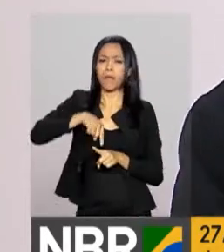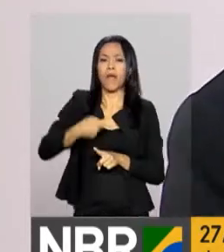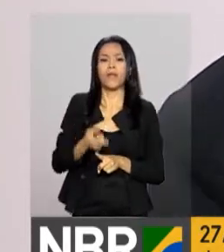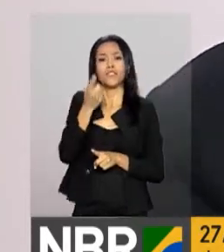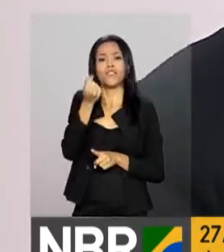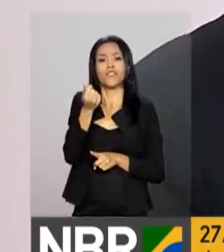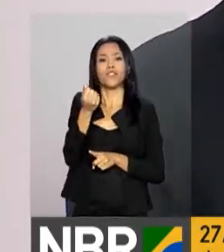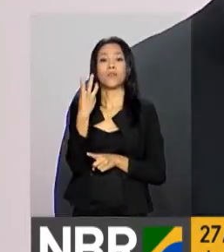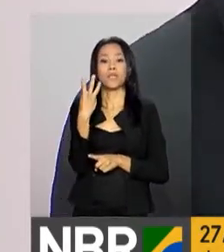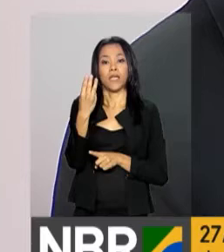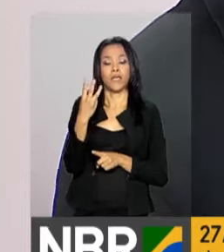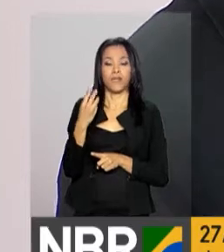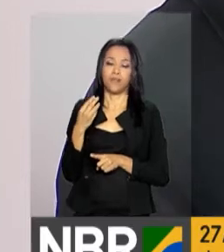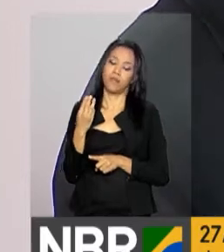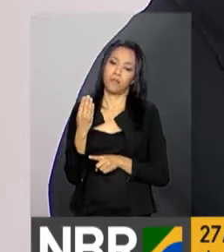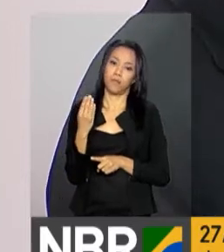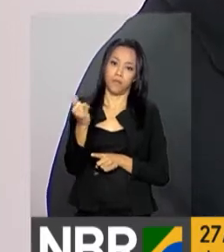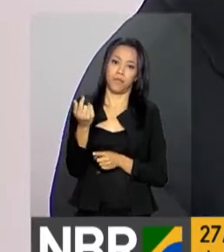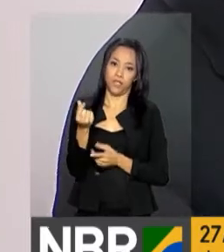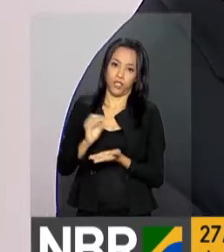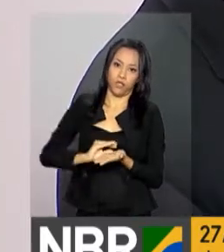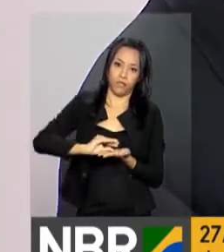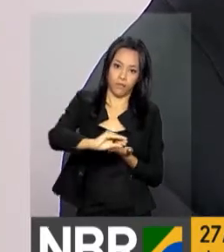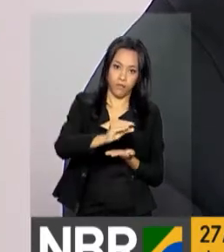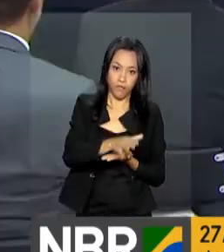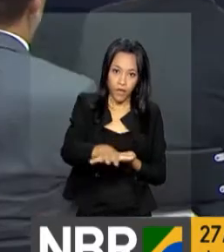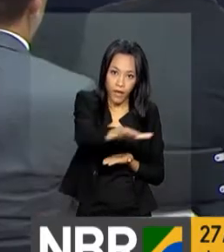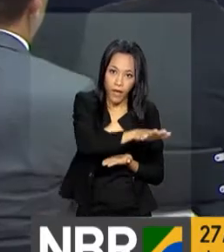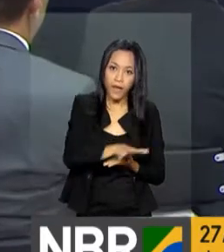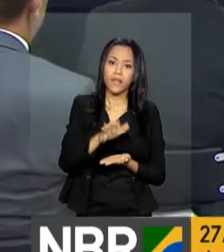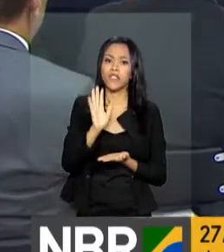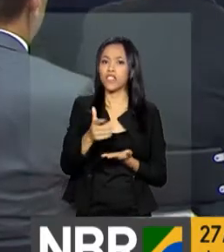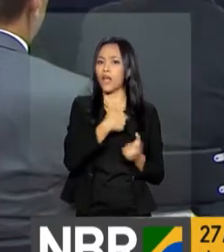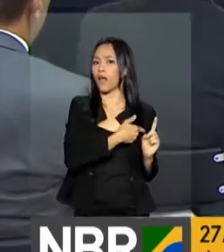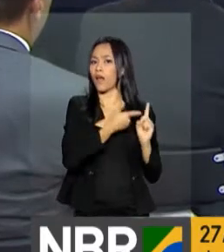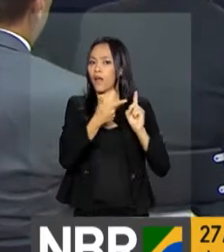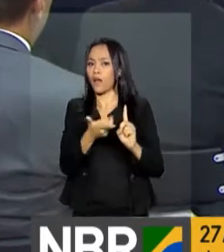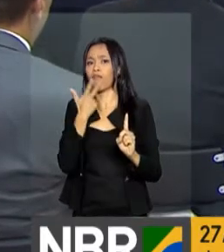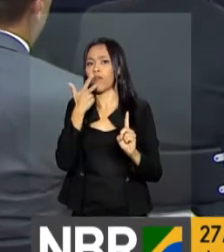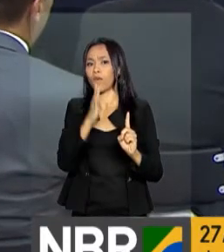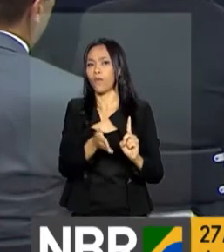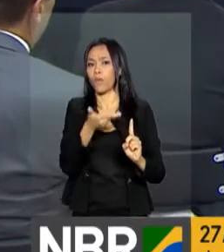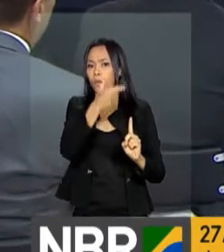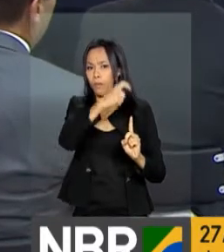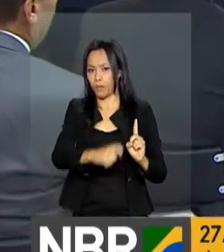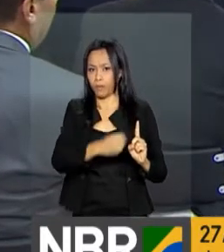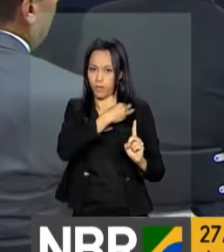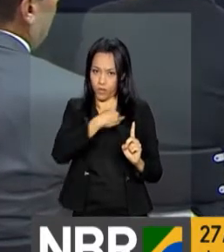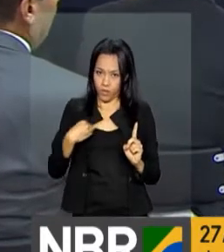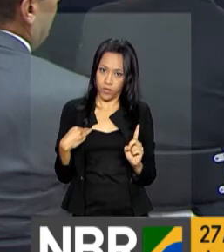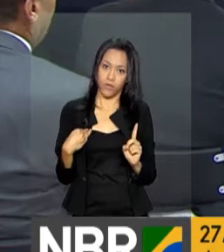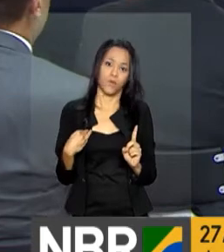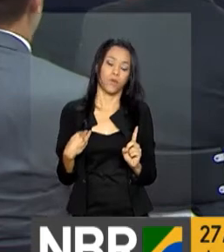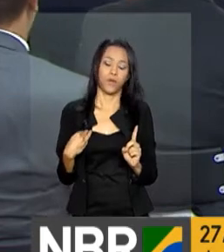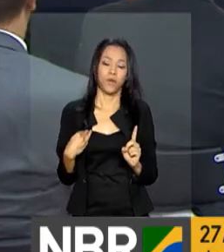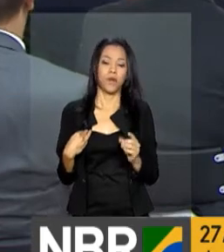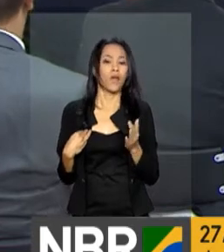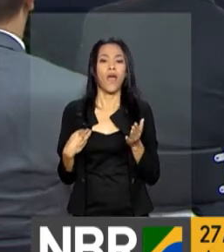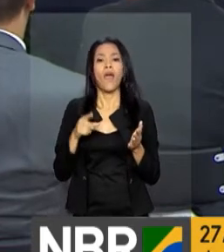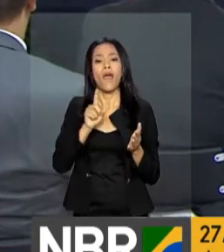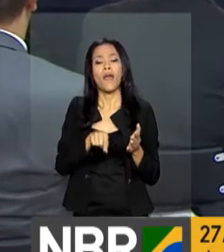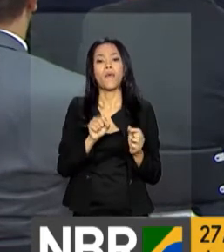bilhões isto está a indicar aquilo que o ministro meirelles dizia que era um digamos assim uma